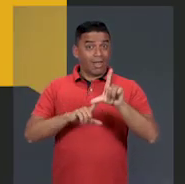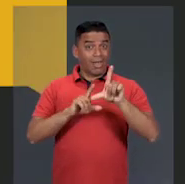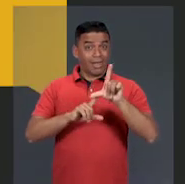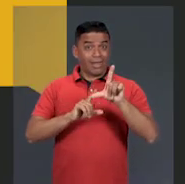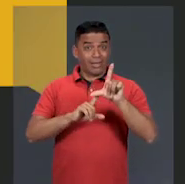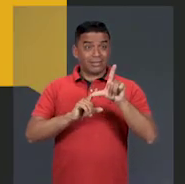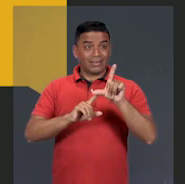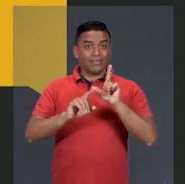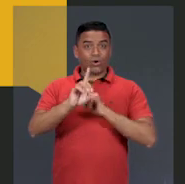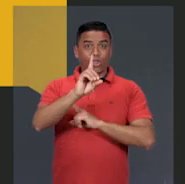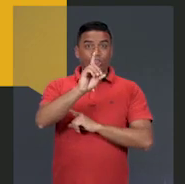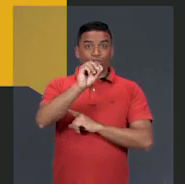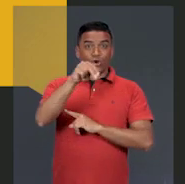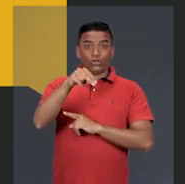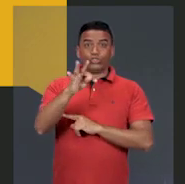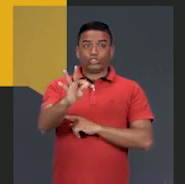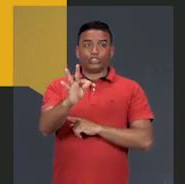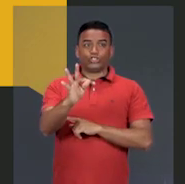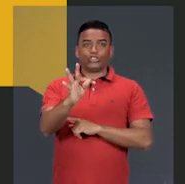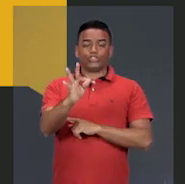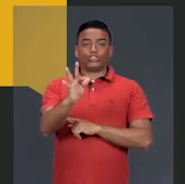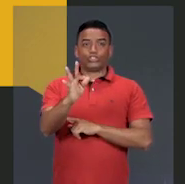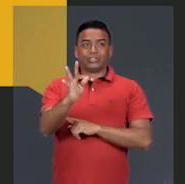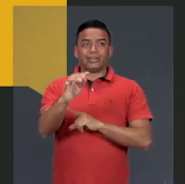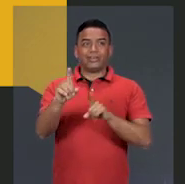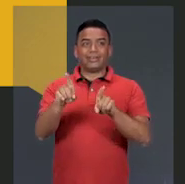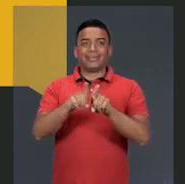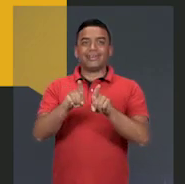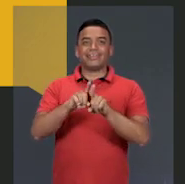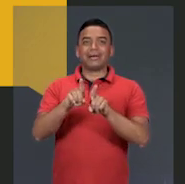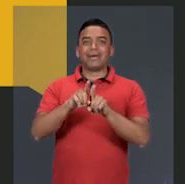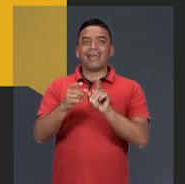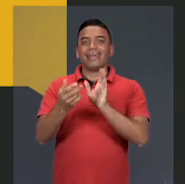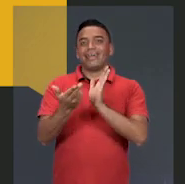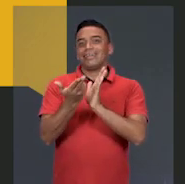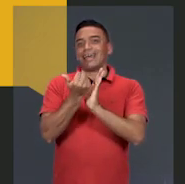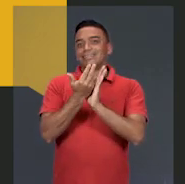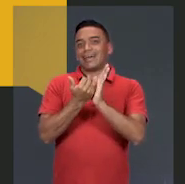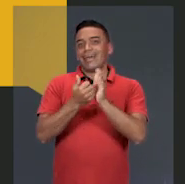o donut escrito, mas como o donut desenhado.